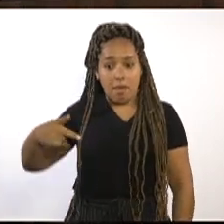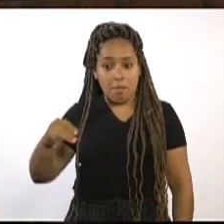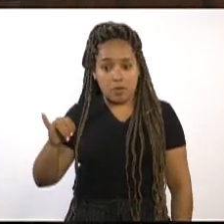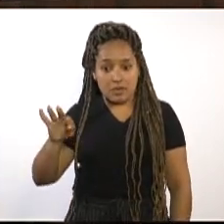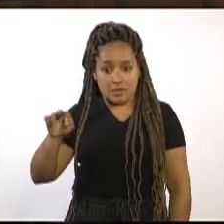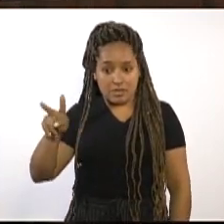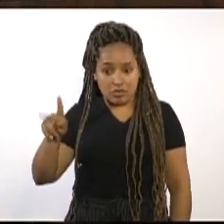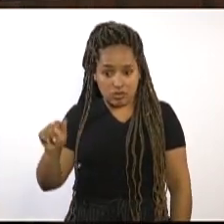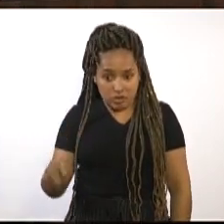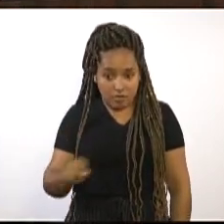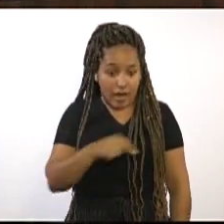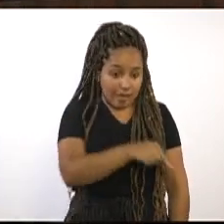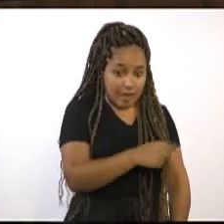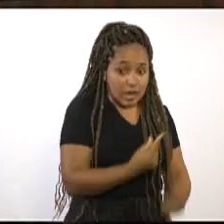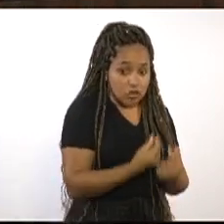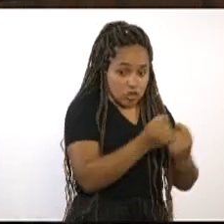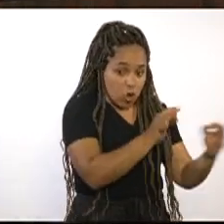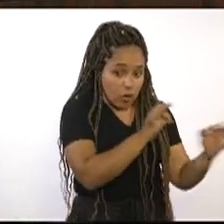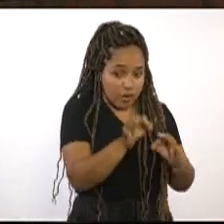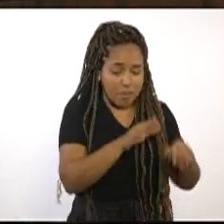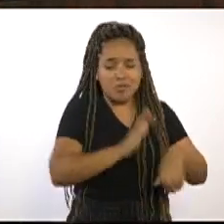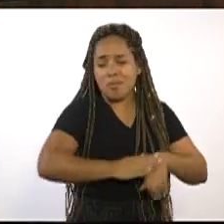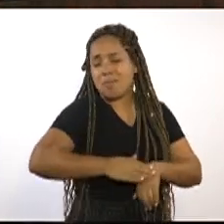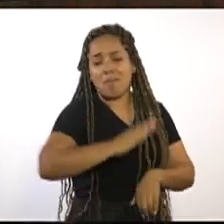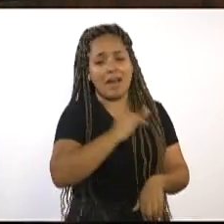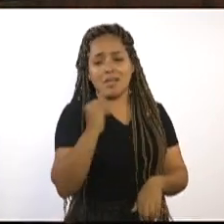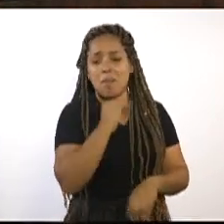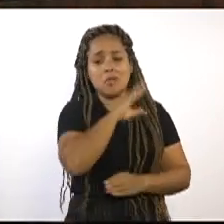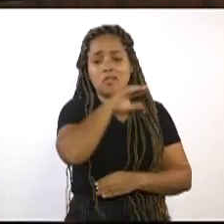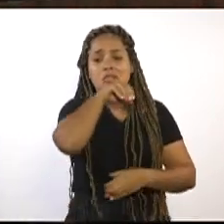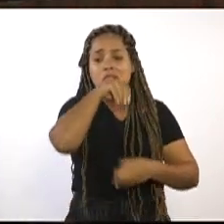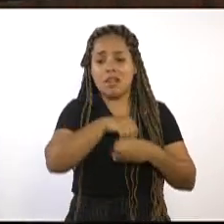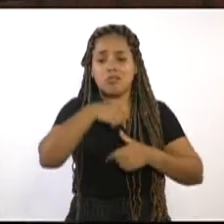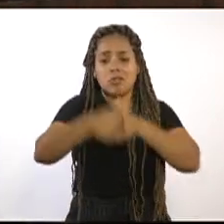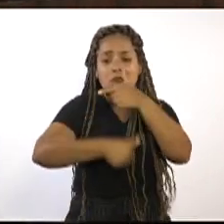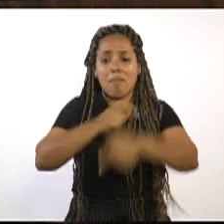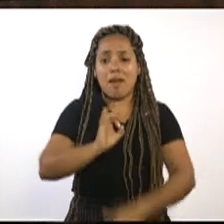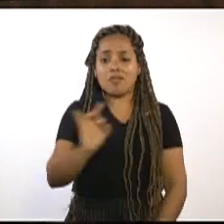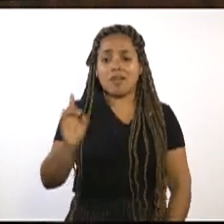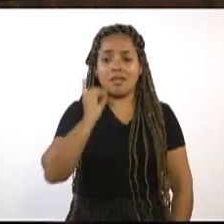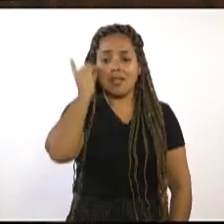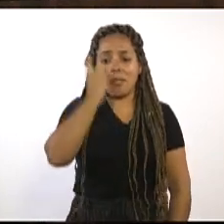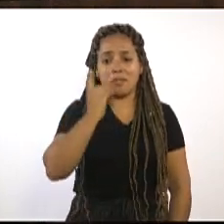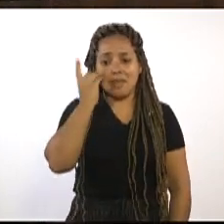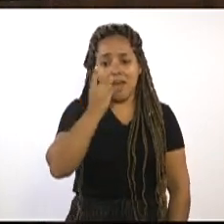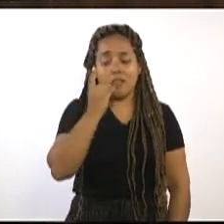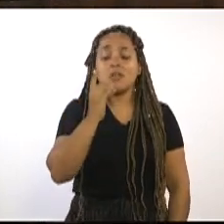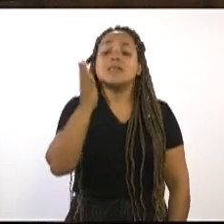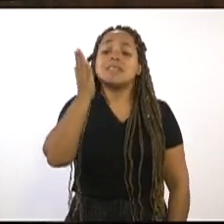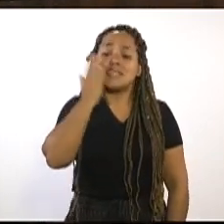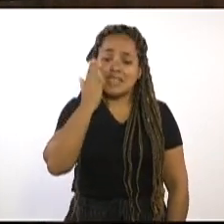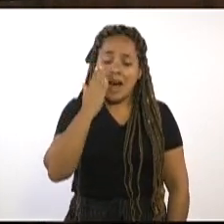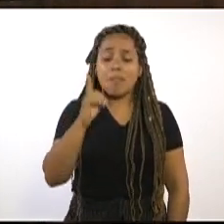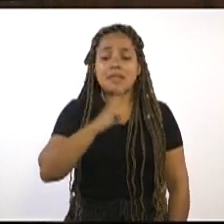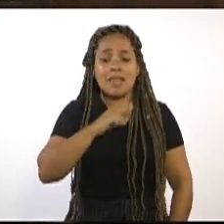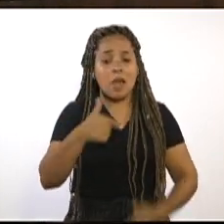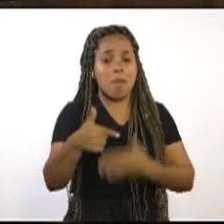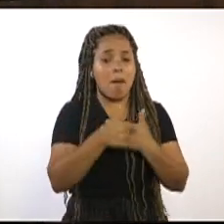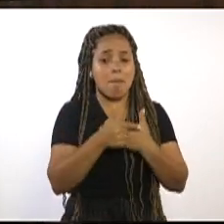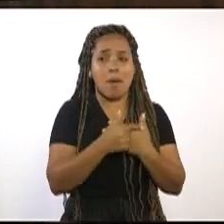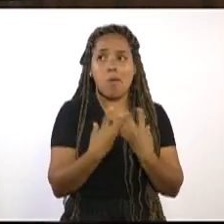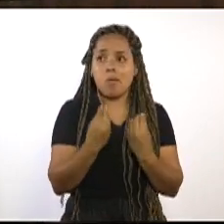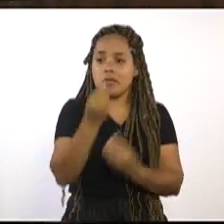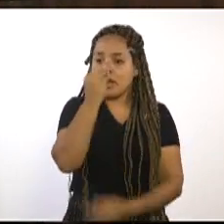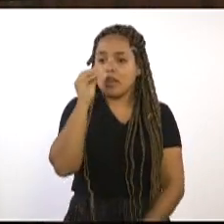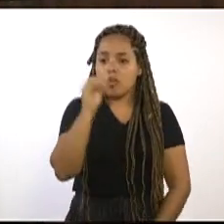das coisas mais importantes no trabalho do parlamentar, que muitas vezes tem seu papel muito ignorado